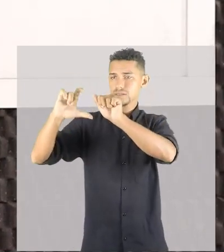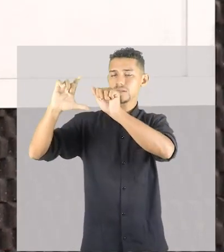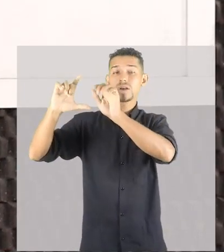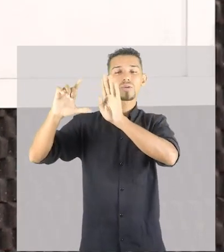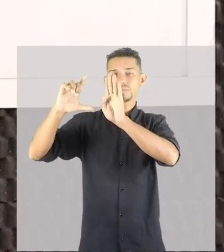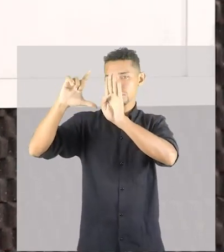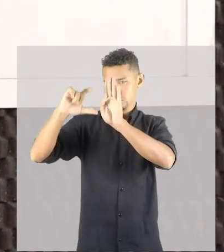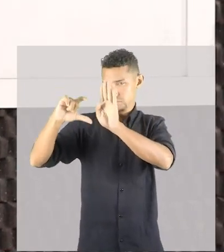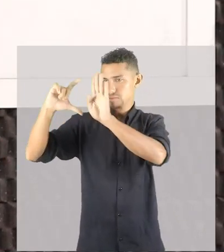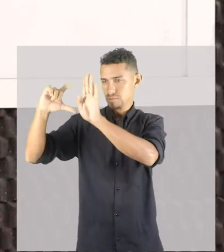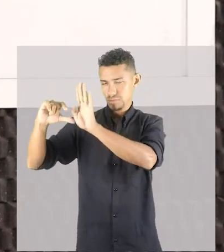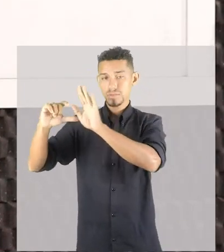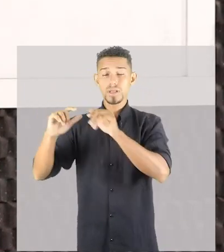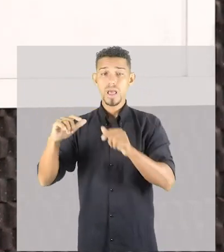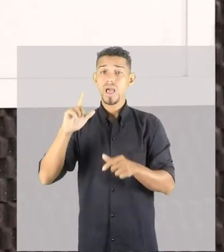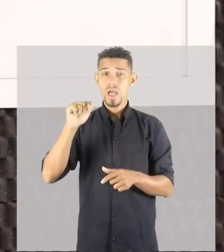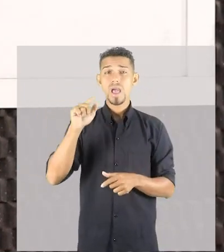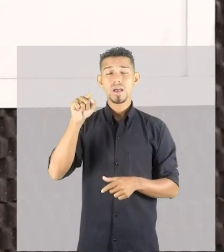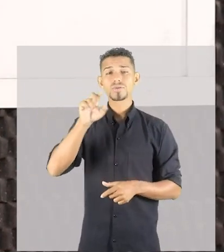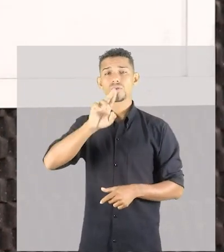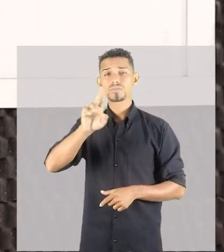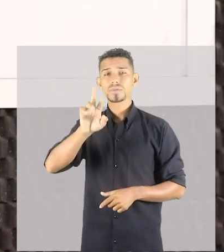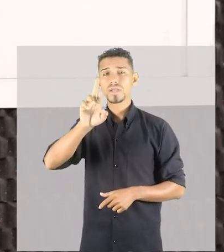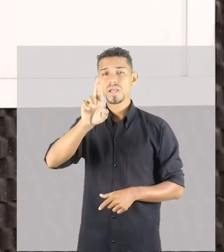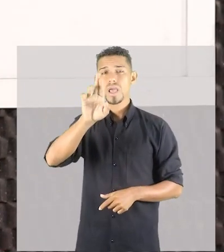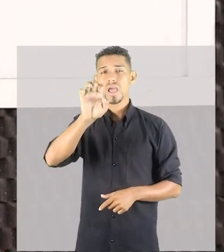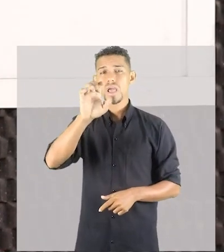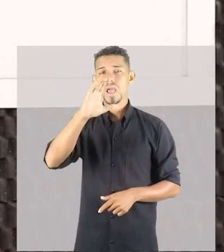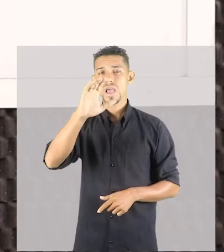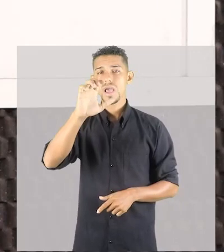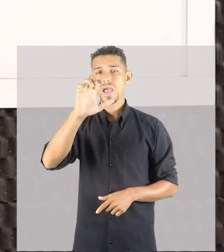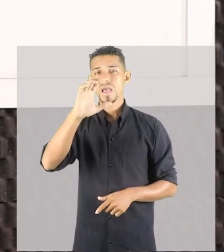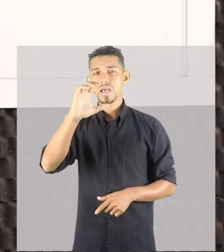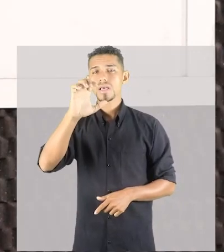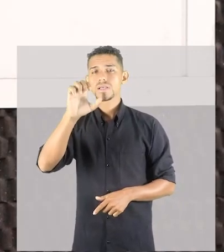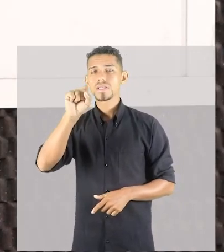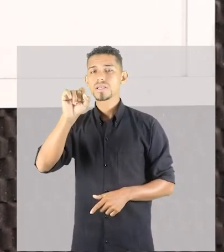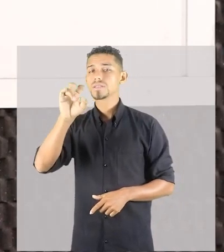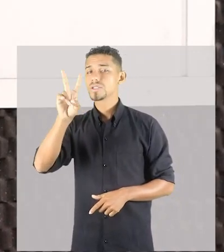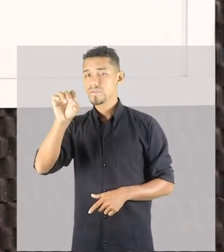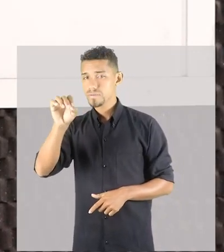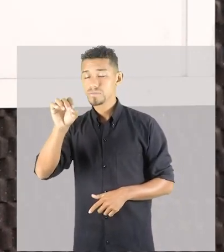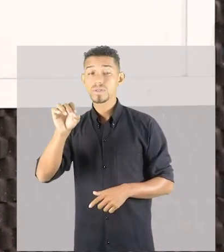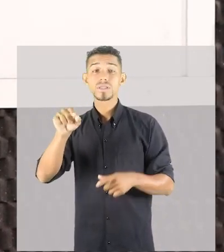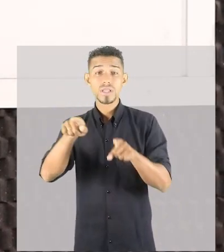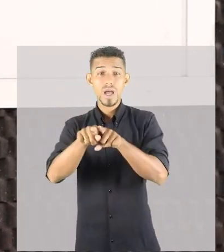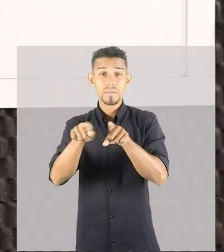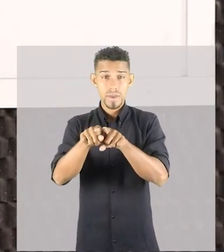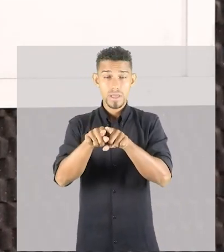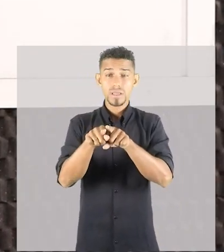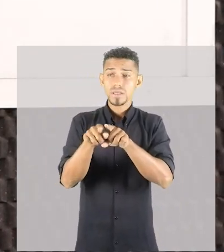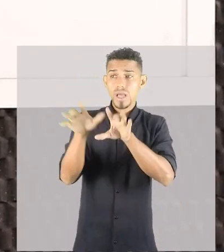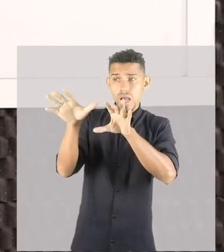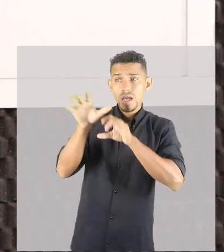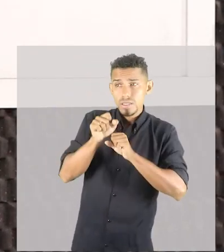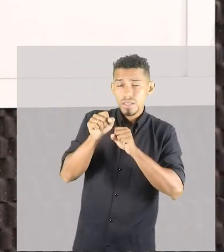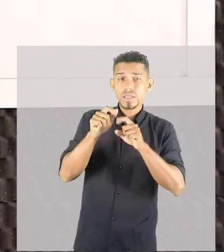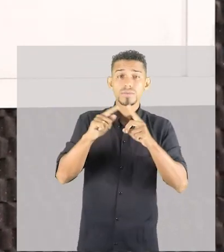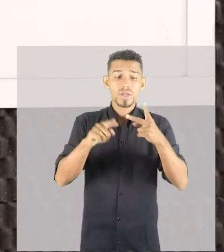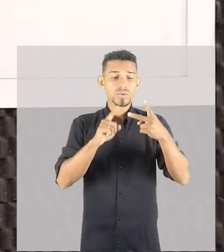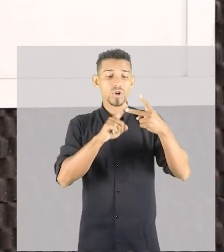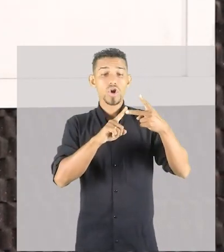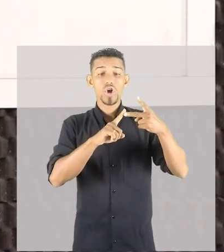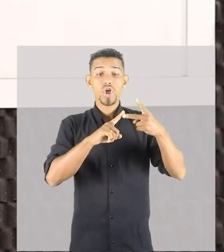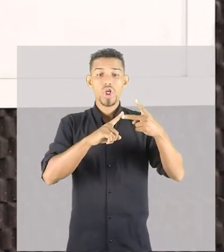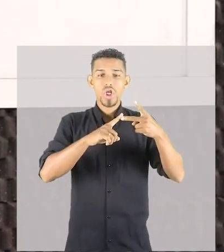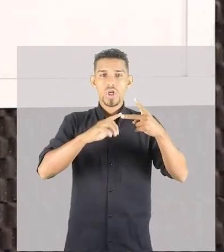é aquele indivíduo totalmente recessivo, assim como existe também um indivíduo totalmente dominante. Esse indivíduo a gente vai